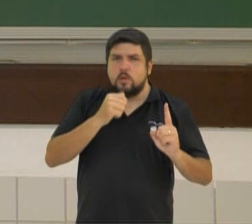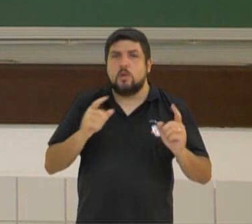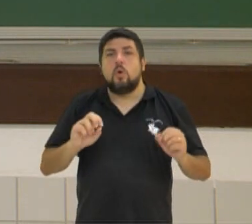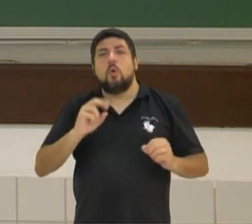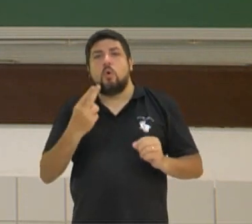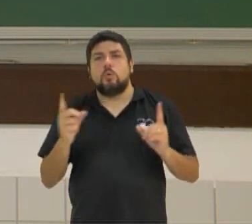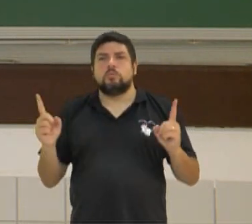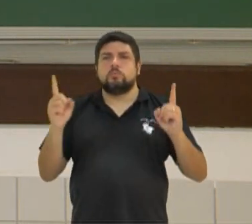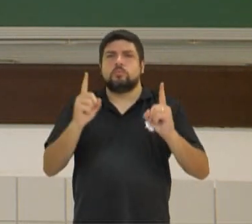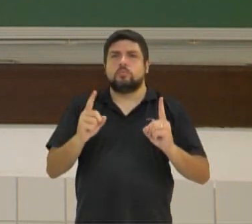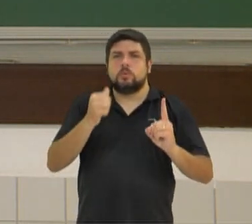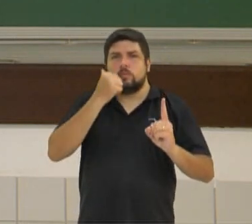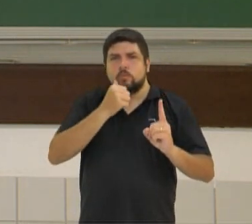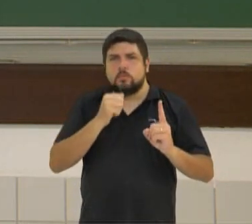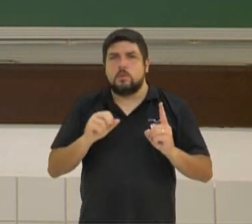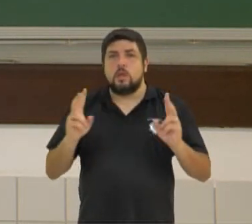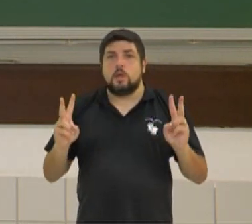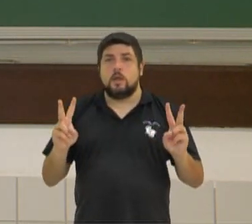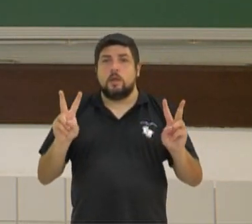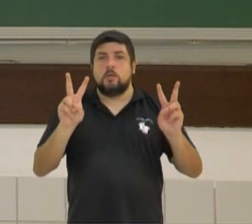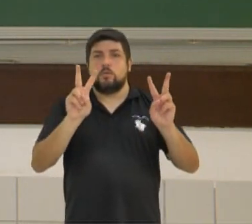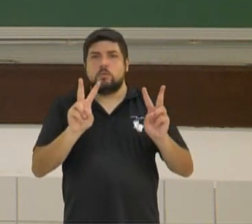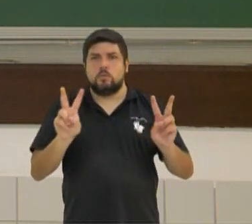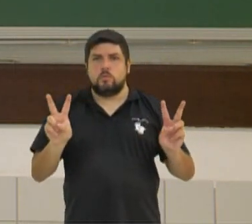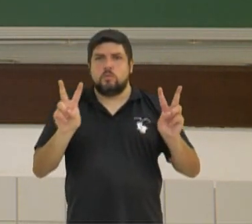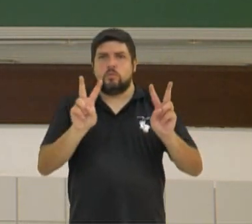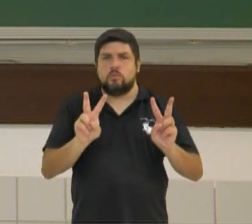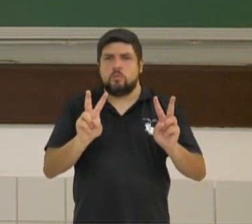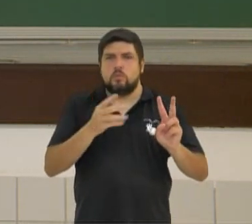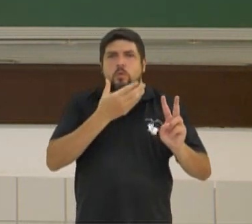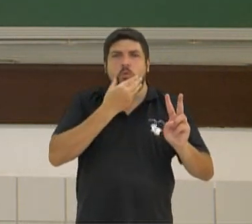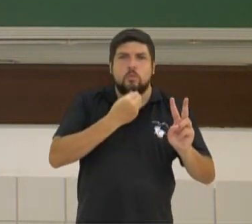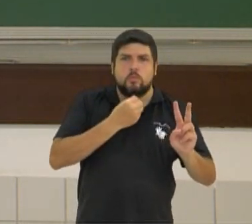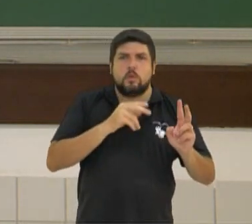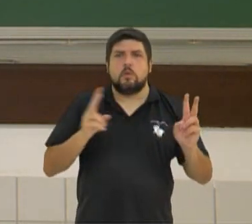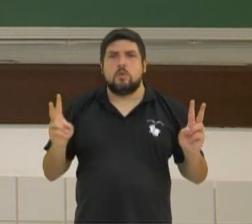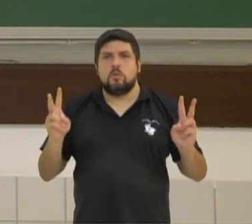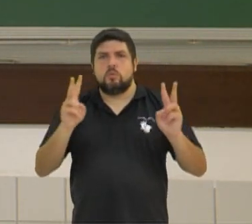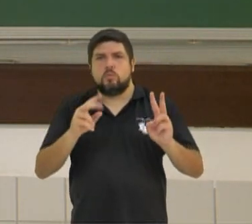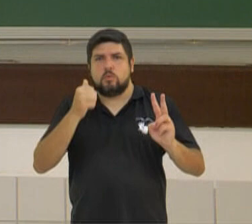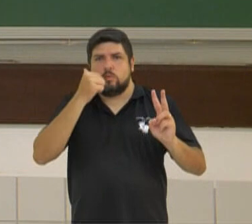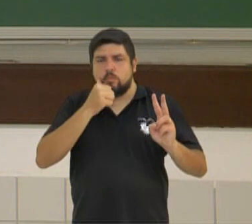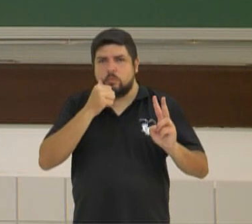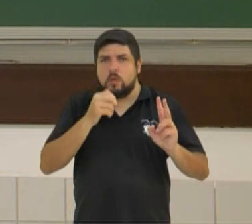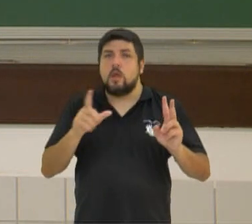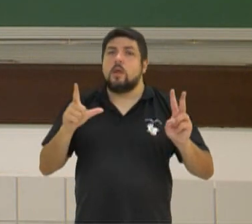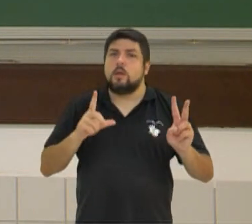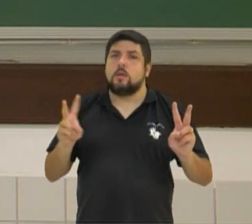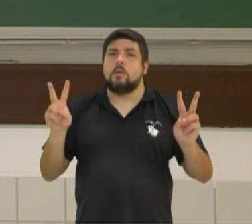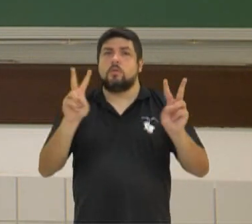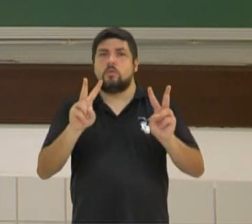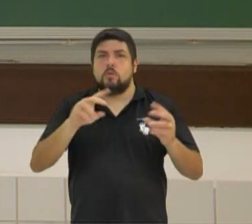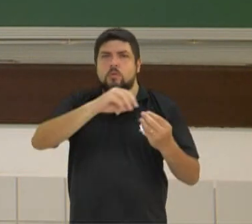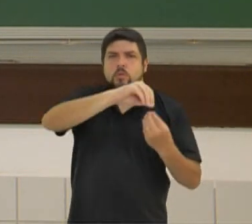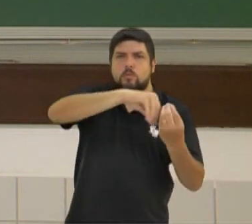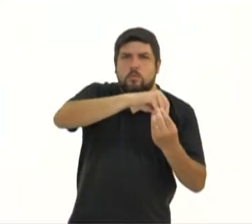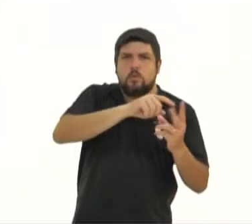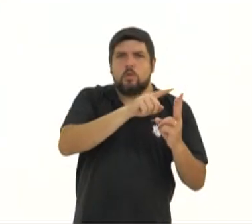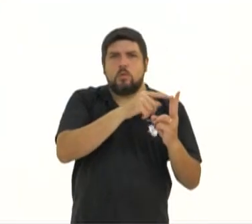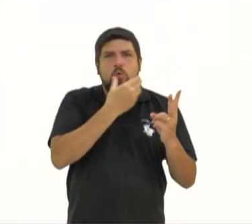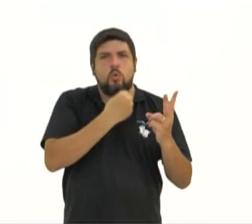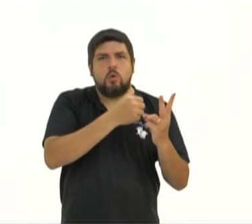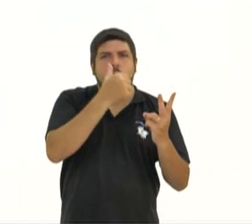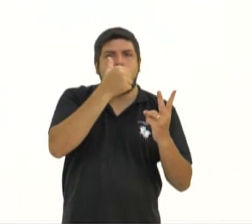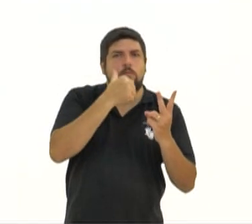masculino, né? Dupla feminina, dupla masculina e dupla mista, né? Então existe uma manifestação aqui diferente, né? Que é o quê?